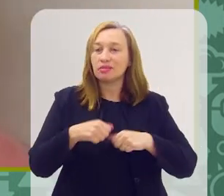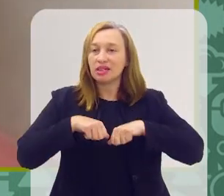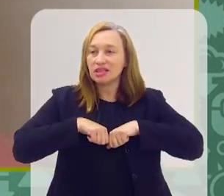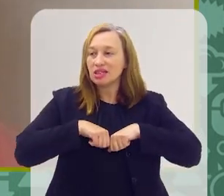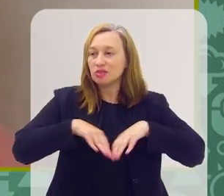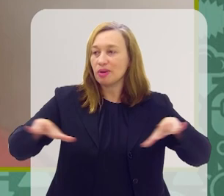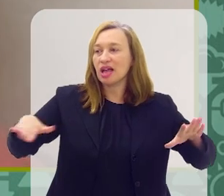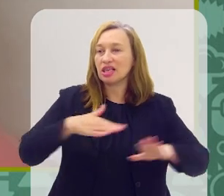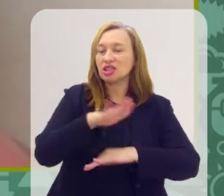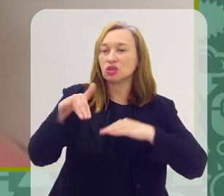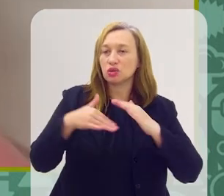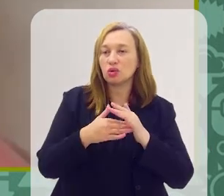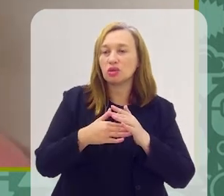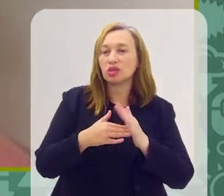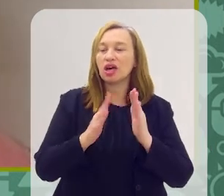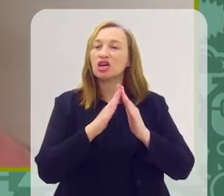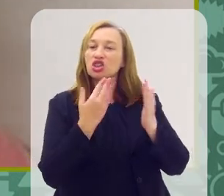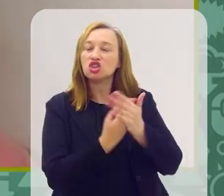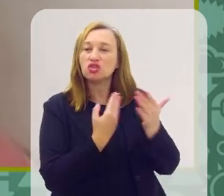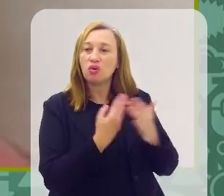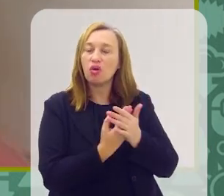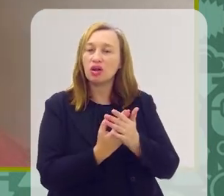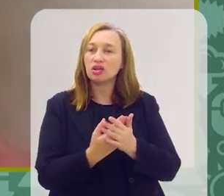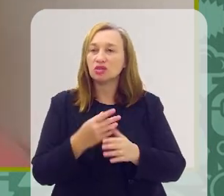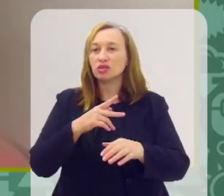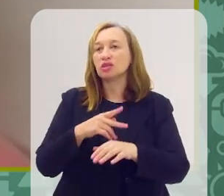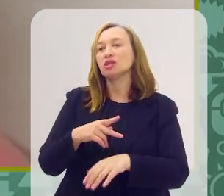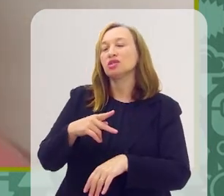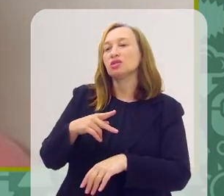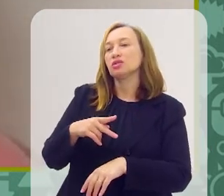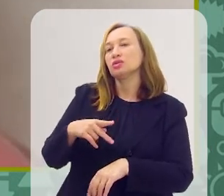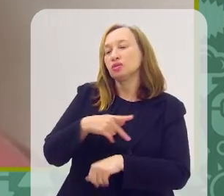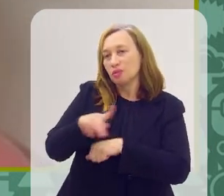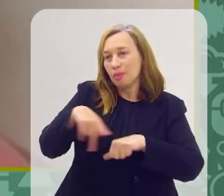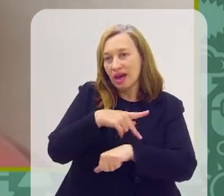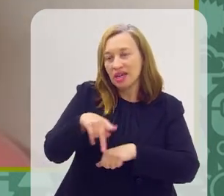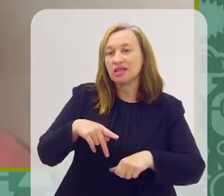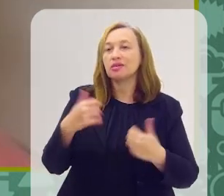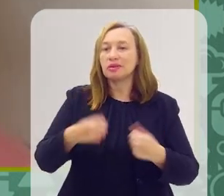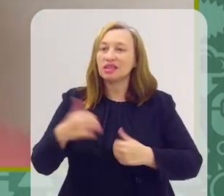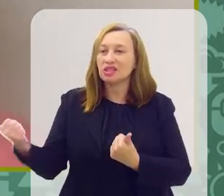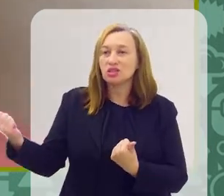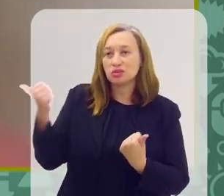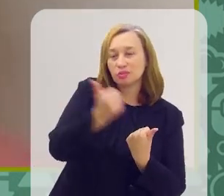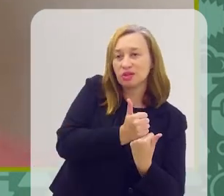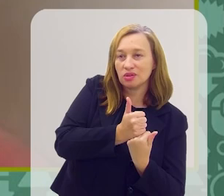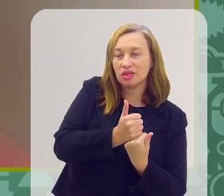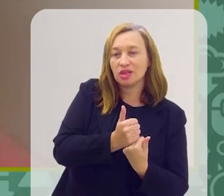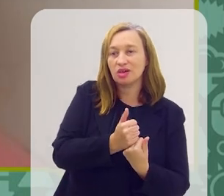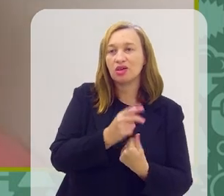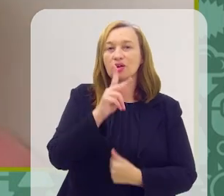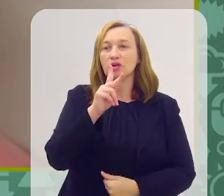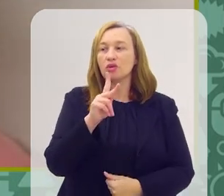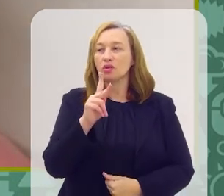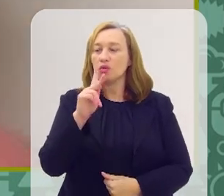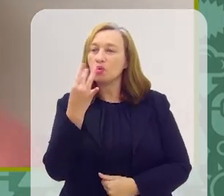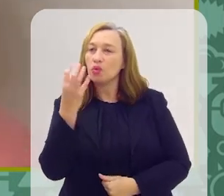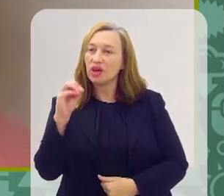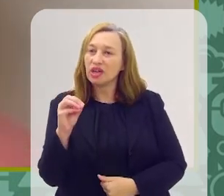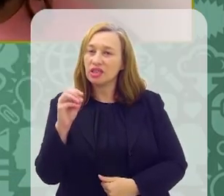devia estar em todas as escolas do país, deveria virar hino das escolas, enfim, deveria substituir até o hino